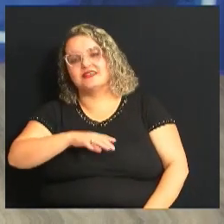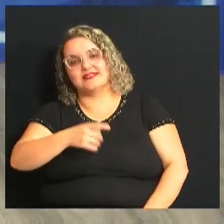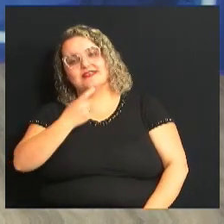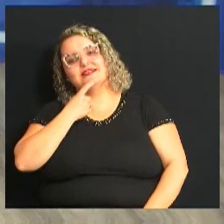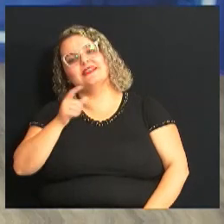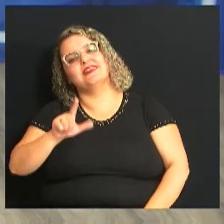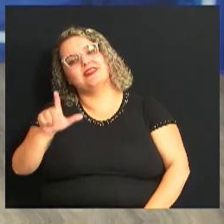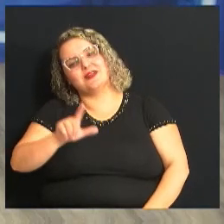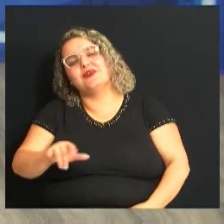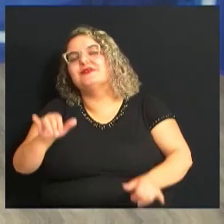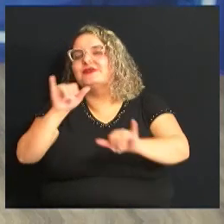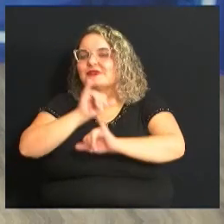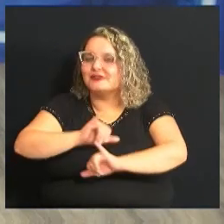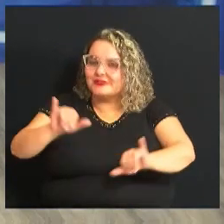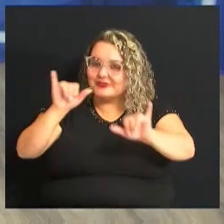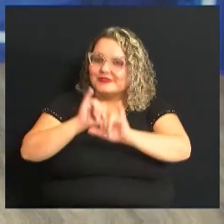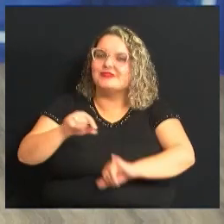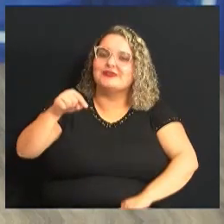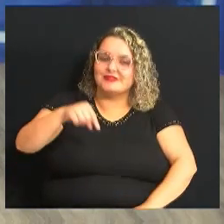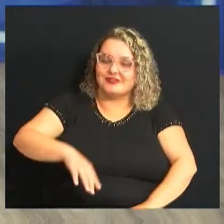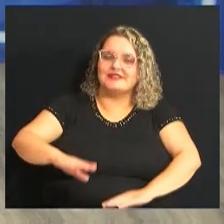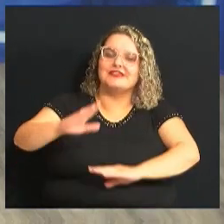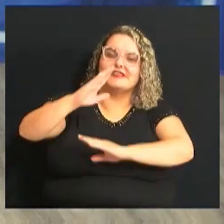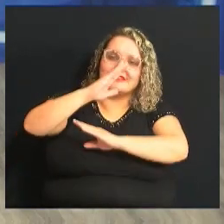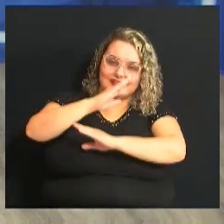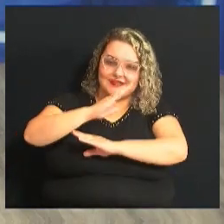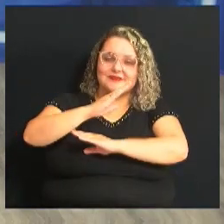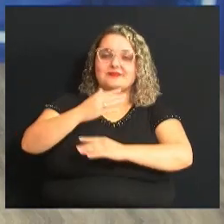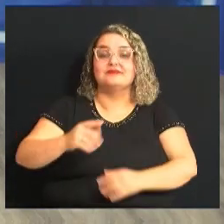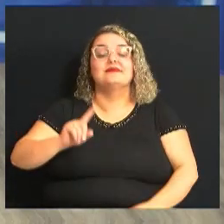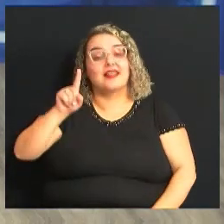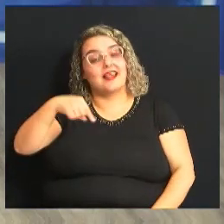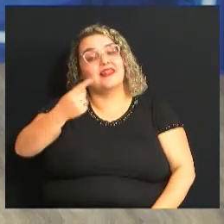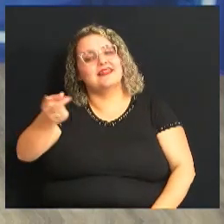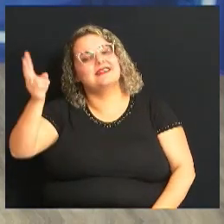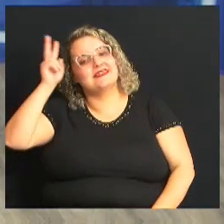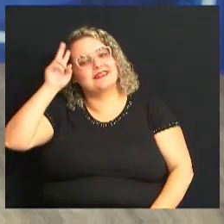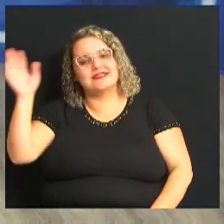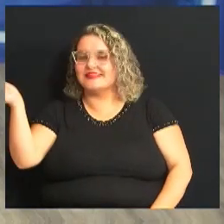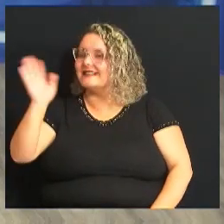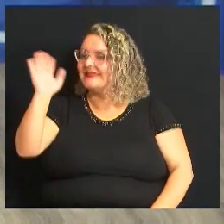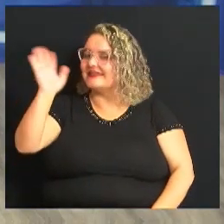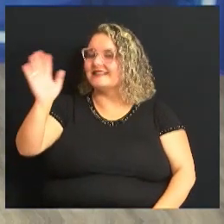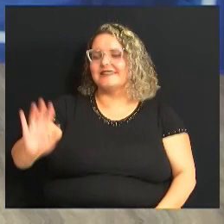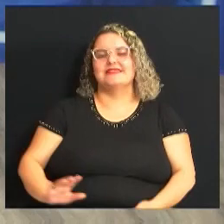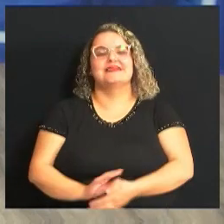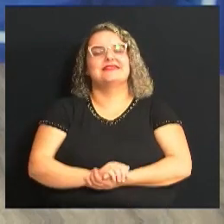as notícias aqui da Câmara do Legislativo. Até segunda-feira, hein? Tchau, tchau.